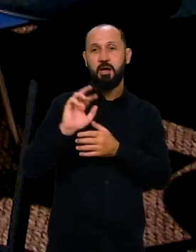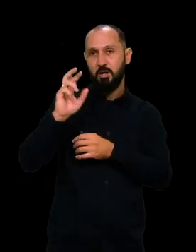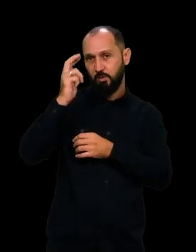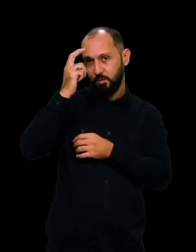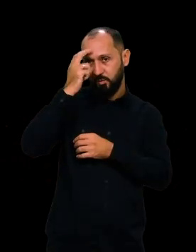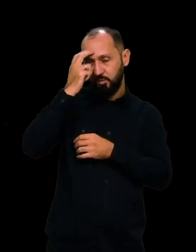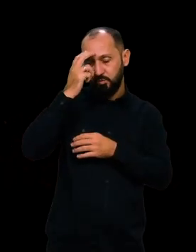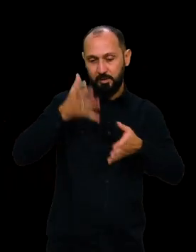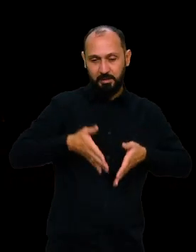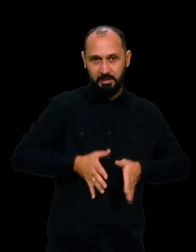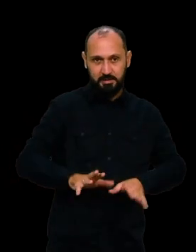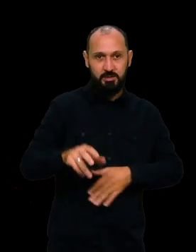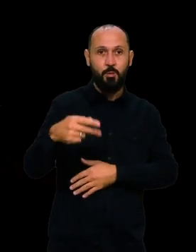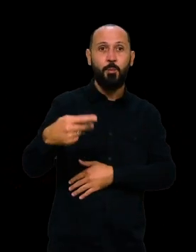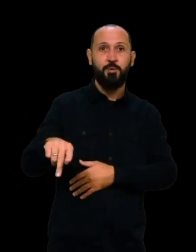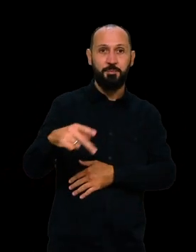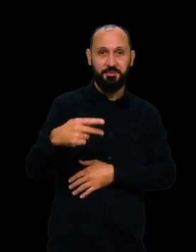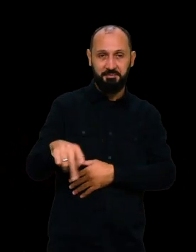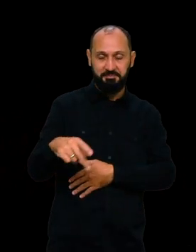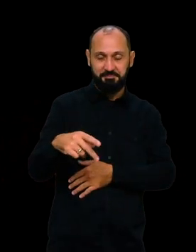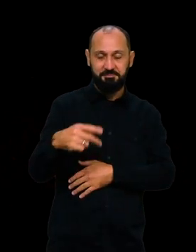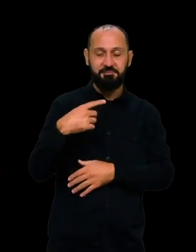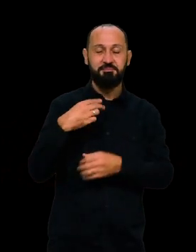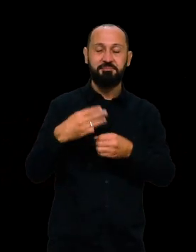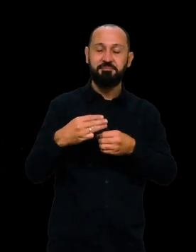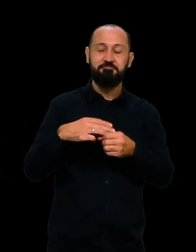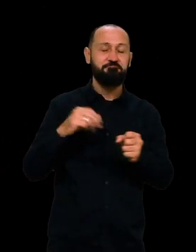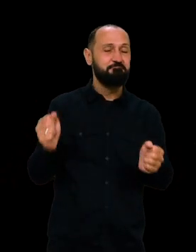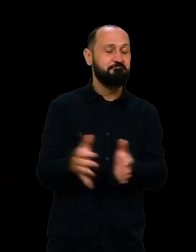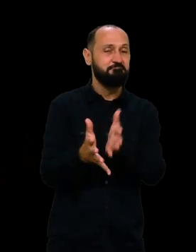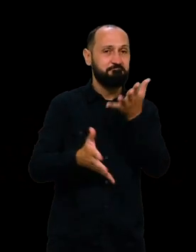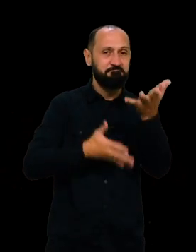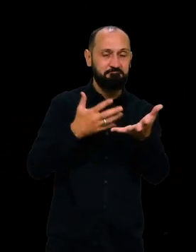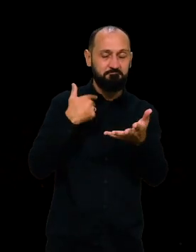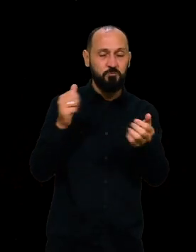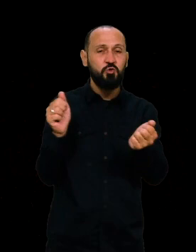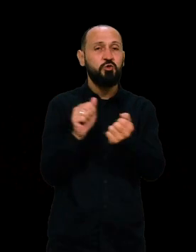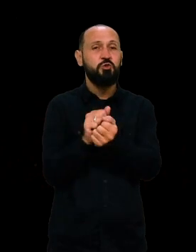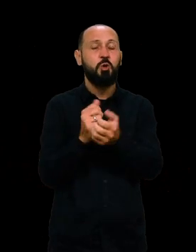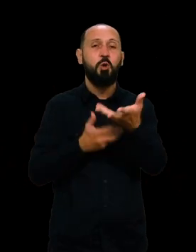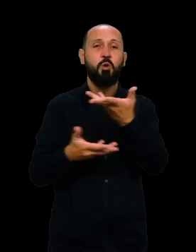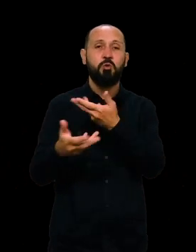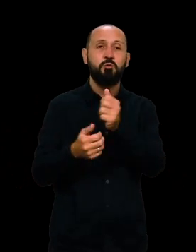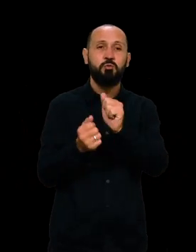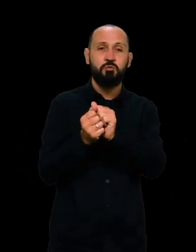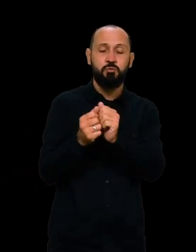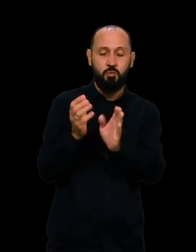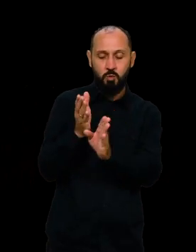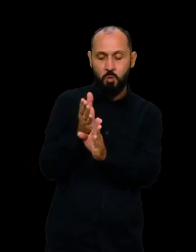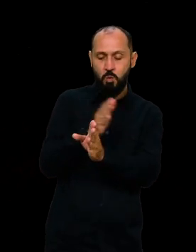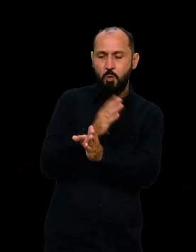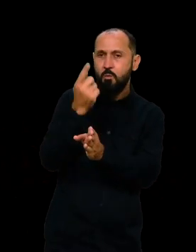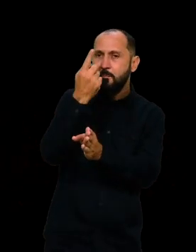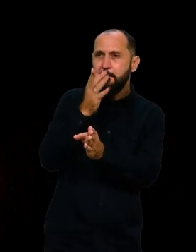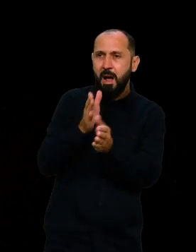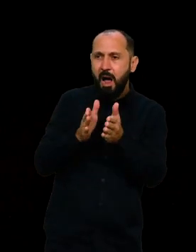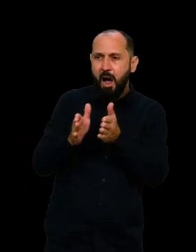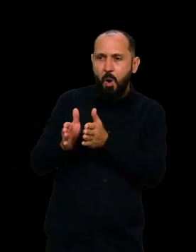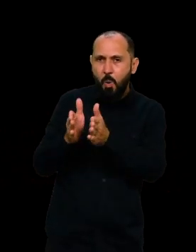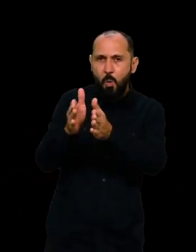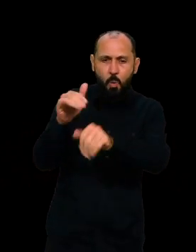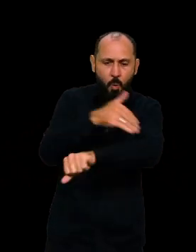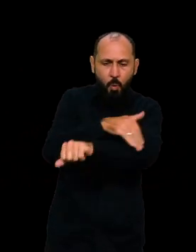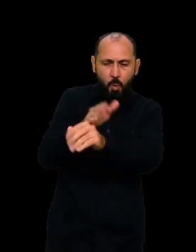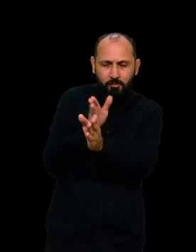culturalmente. A cultura fronteiriça, ter nascido em Ponta Porã, para mim é fantástico ter essa integração, uma rua que